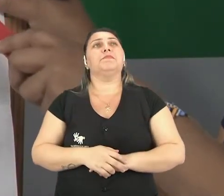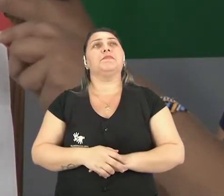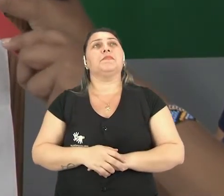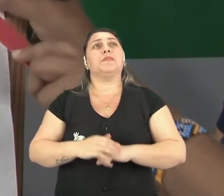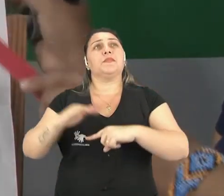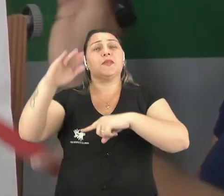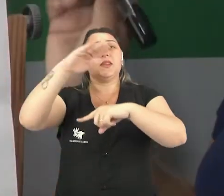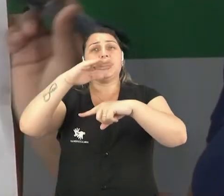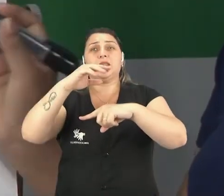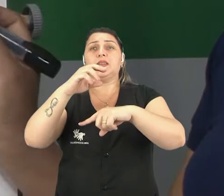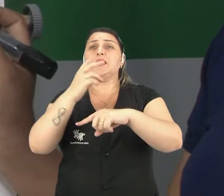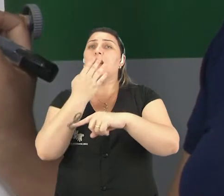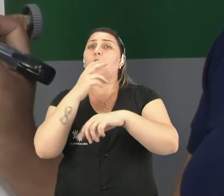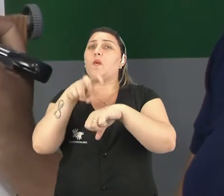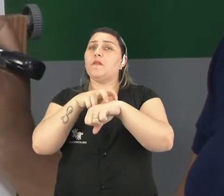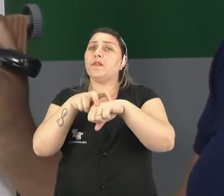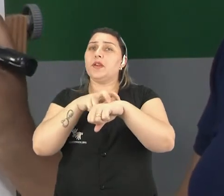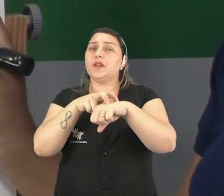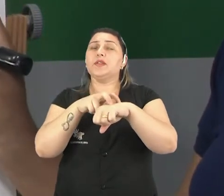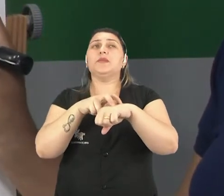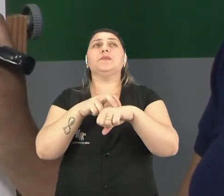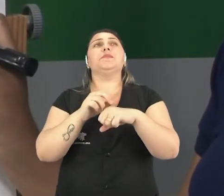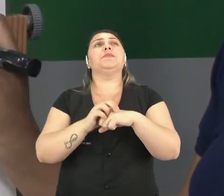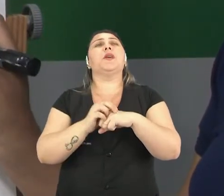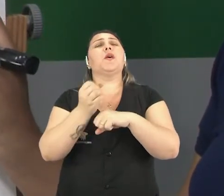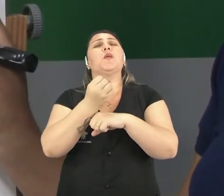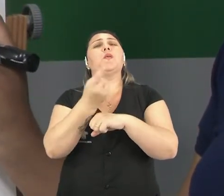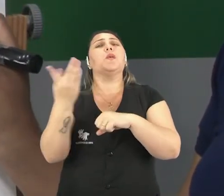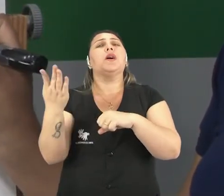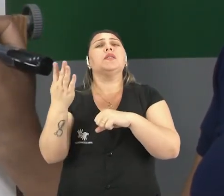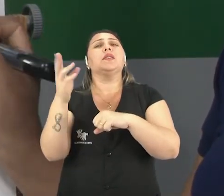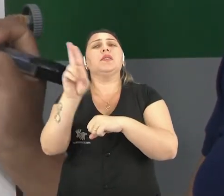Quantas partes eu utilizei?